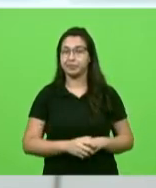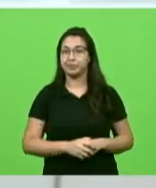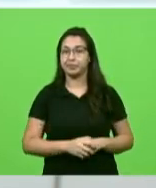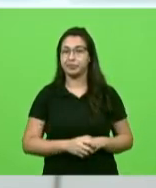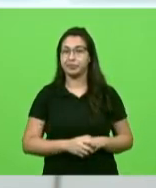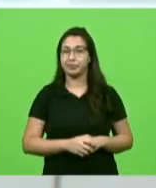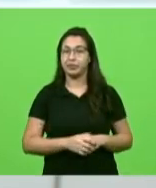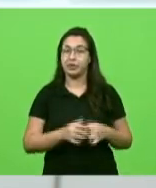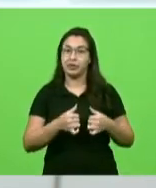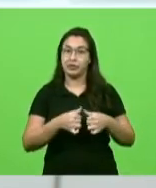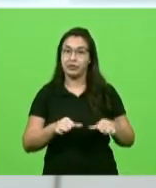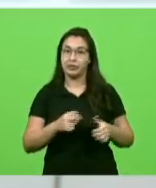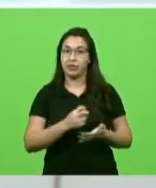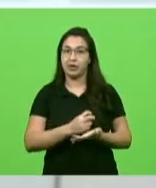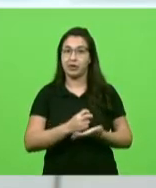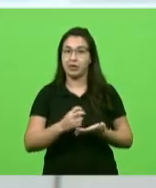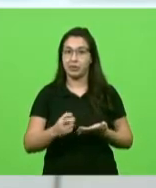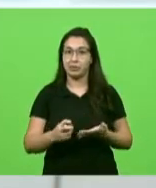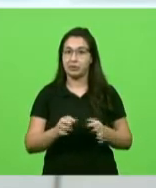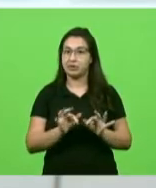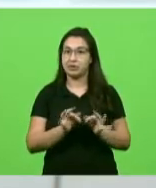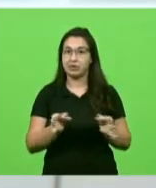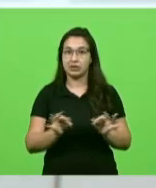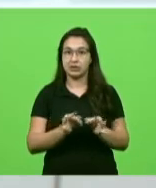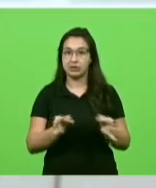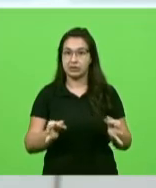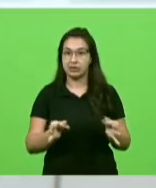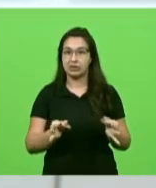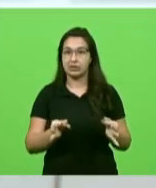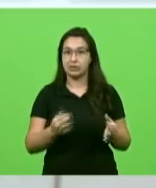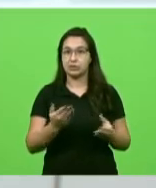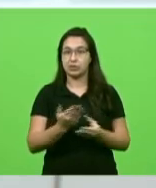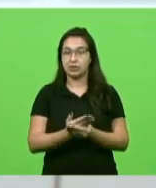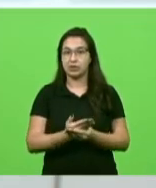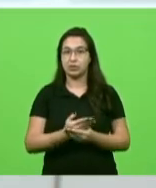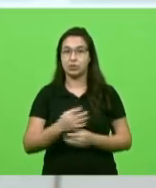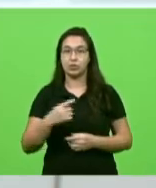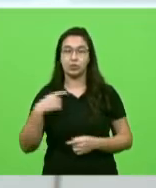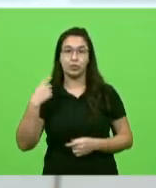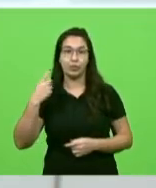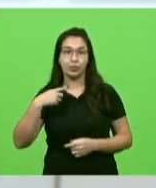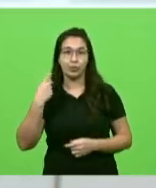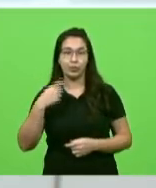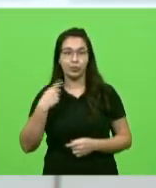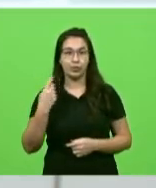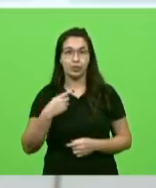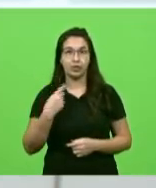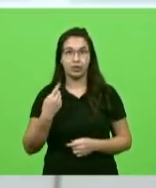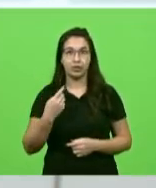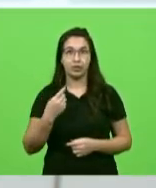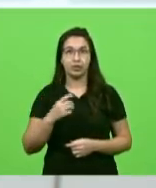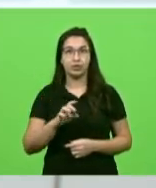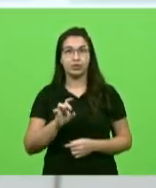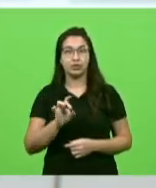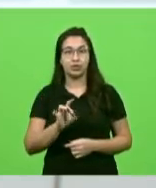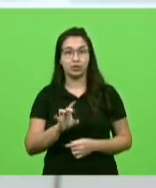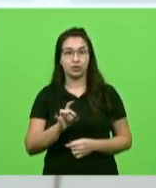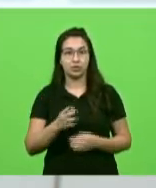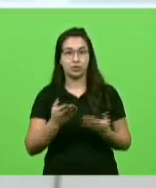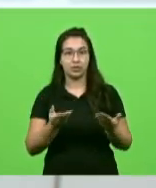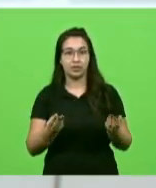impeachment como simples processo político e política são somente Essas são